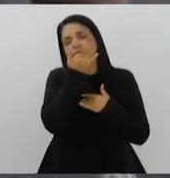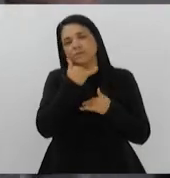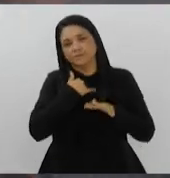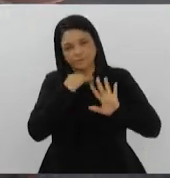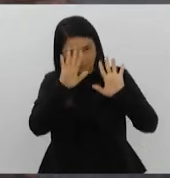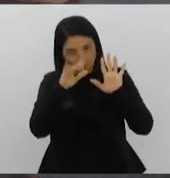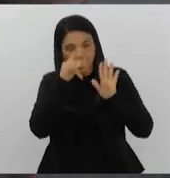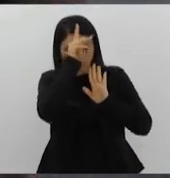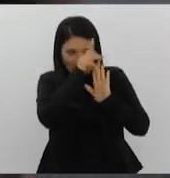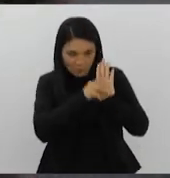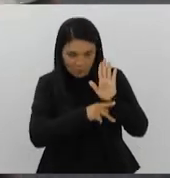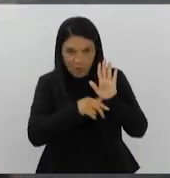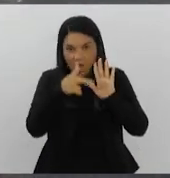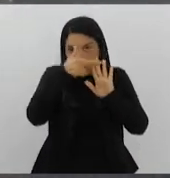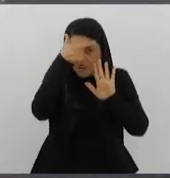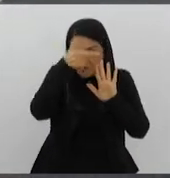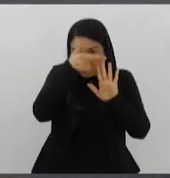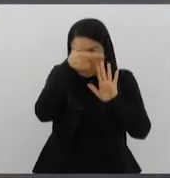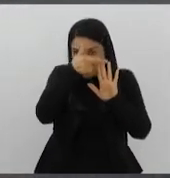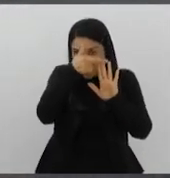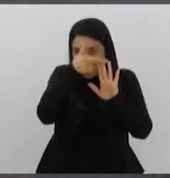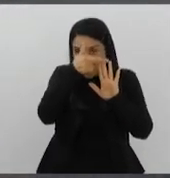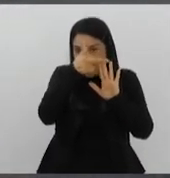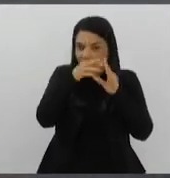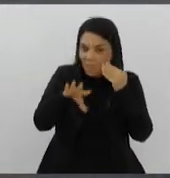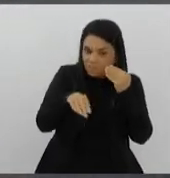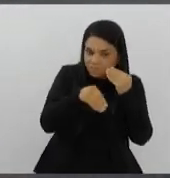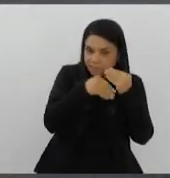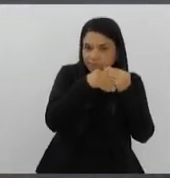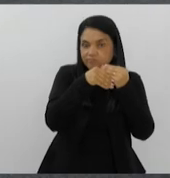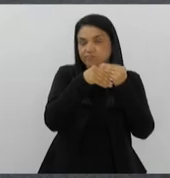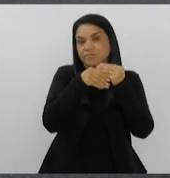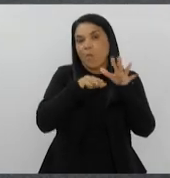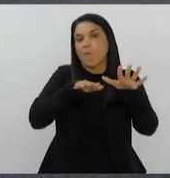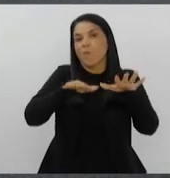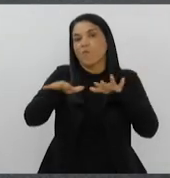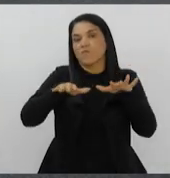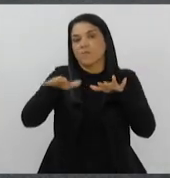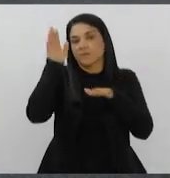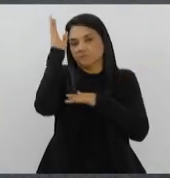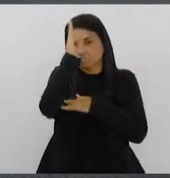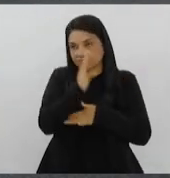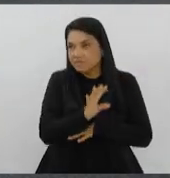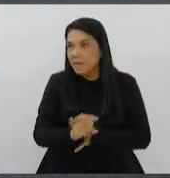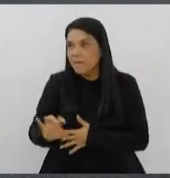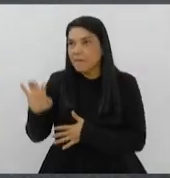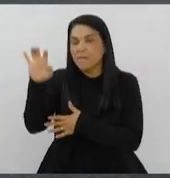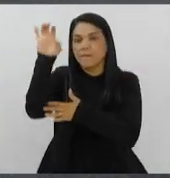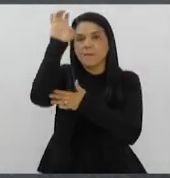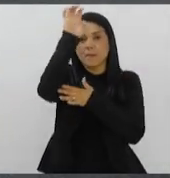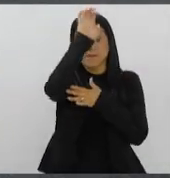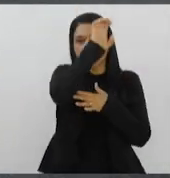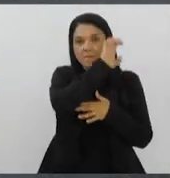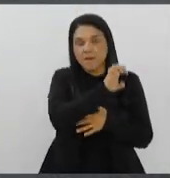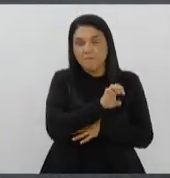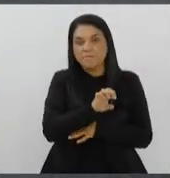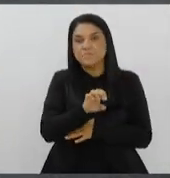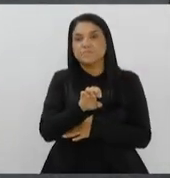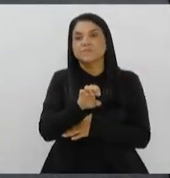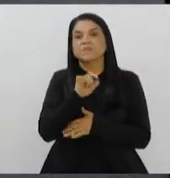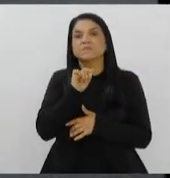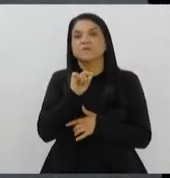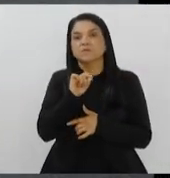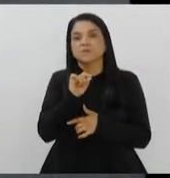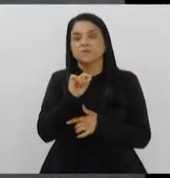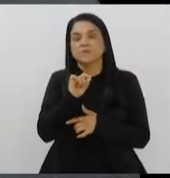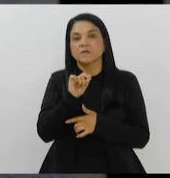o projeto de resolução é adesão a um movimento nacional dos estados para que as prerrogativas